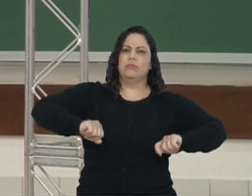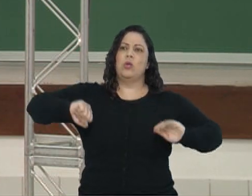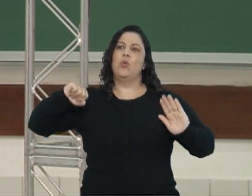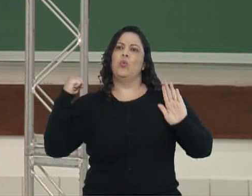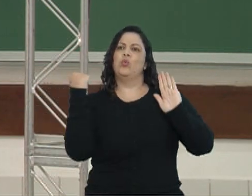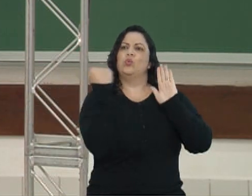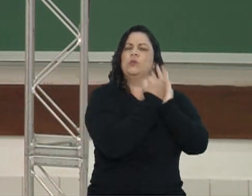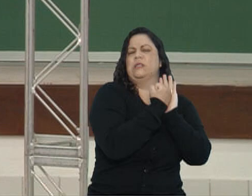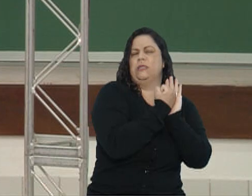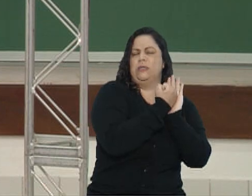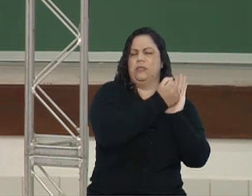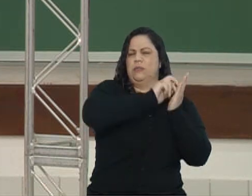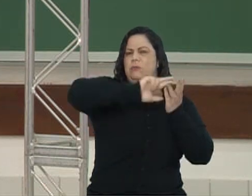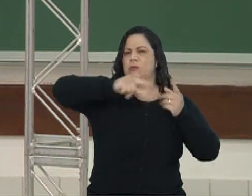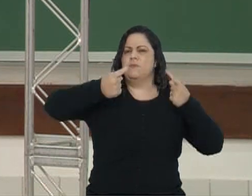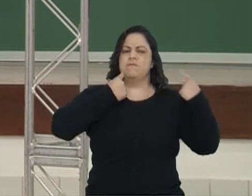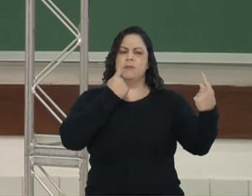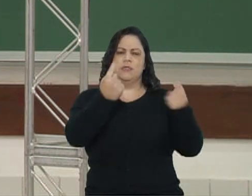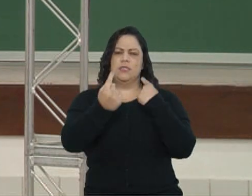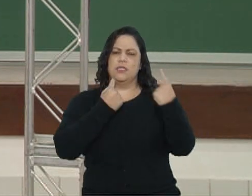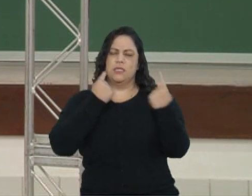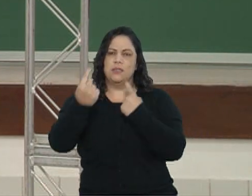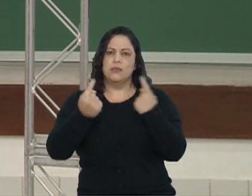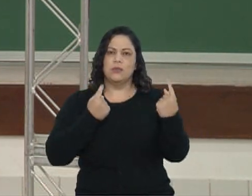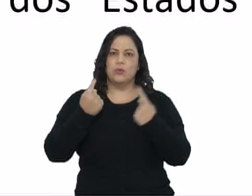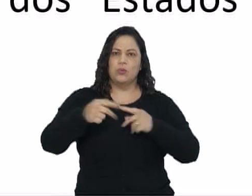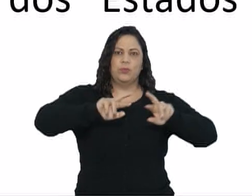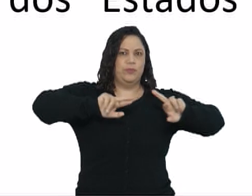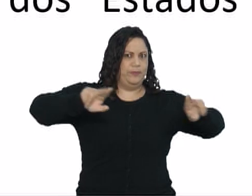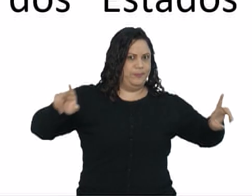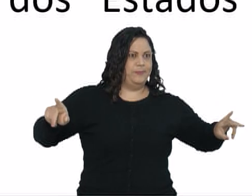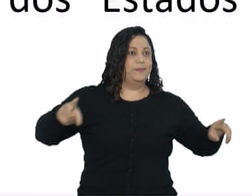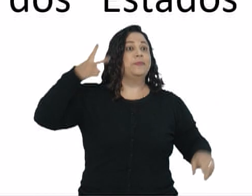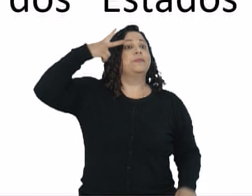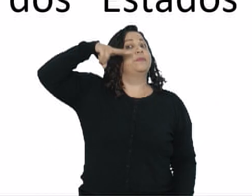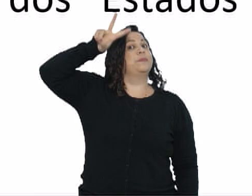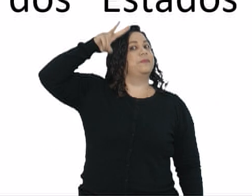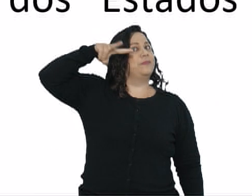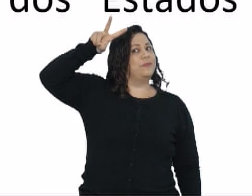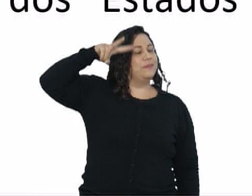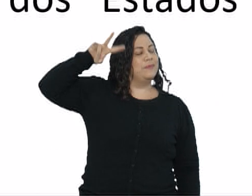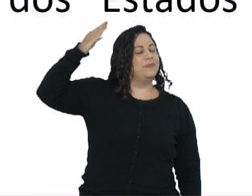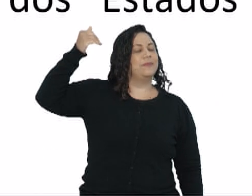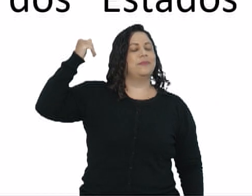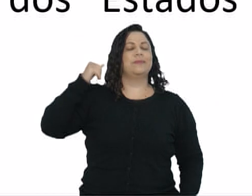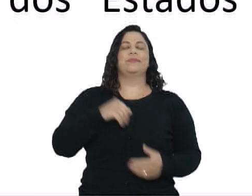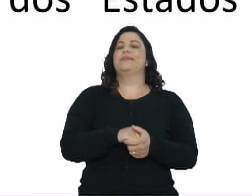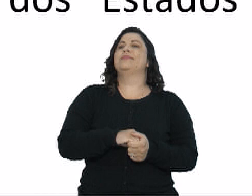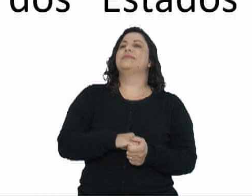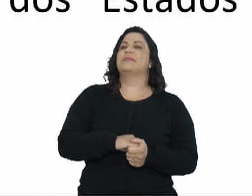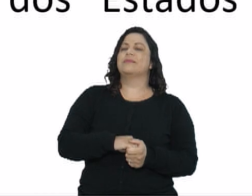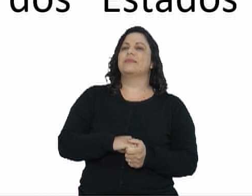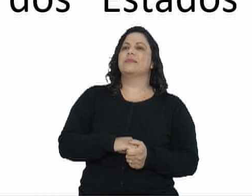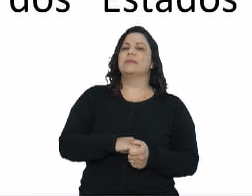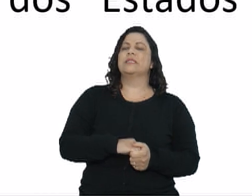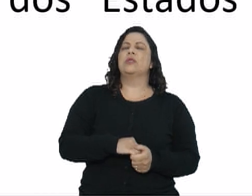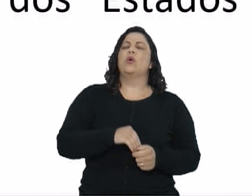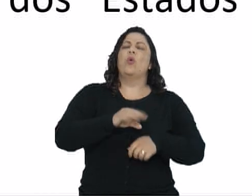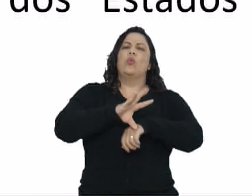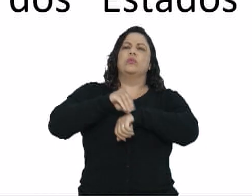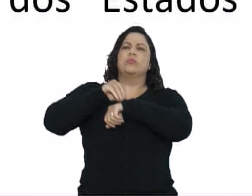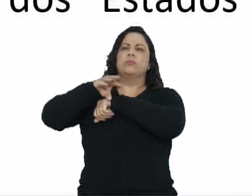né, discursos, etc. Legal? Lembre-se, né, retome seus conhecimentos sobre o Estado fascista e